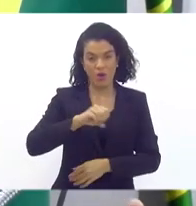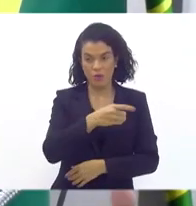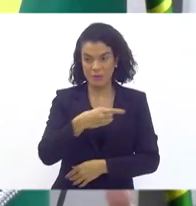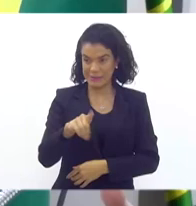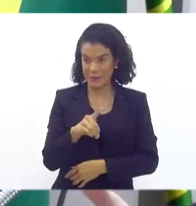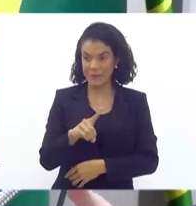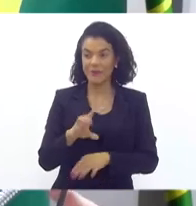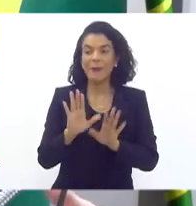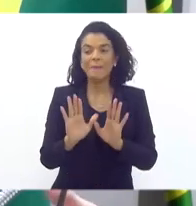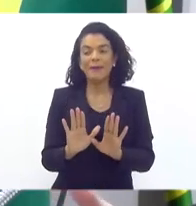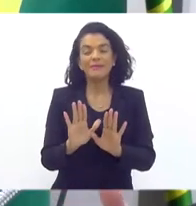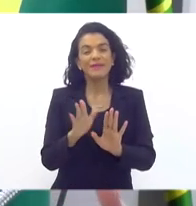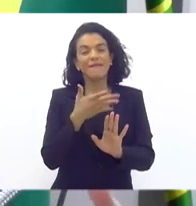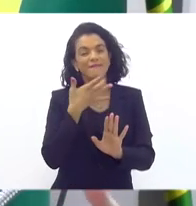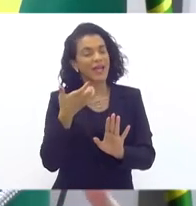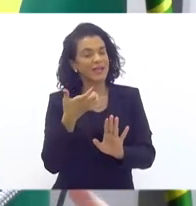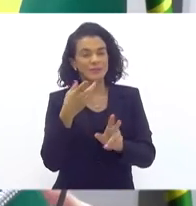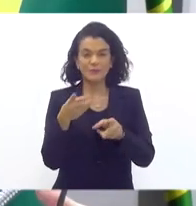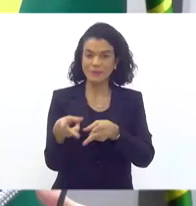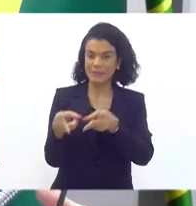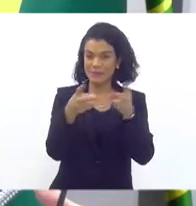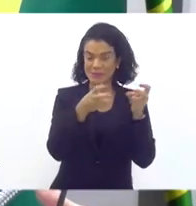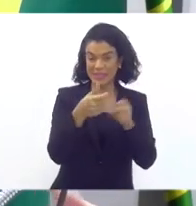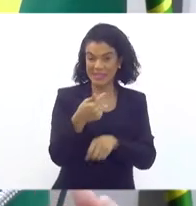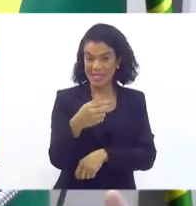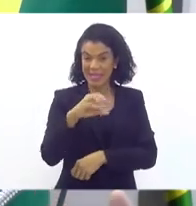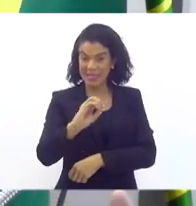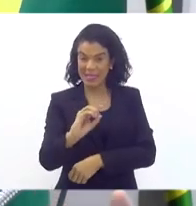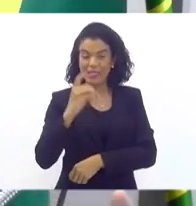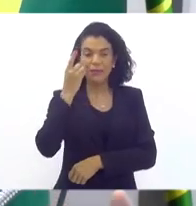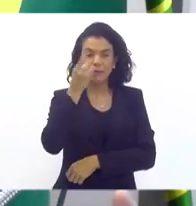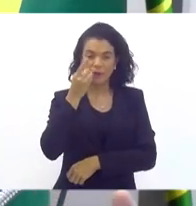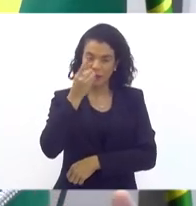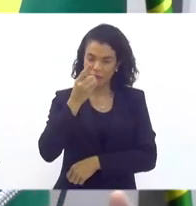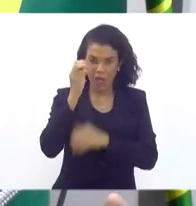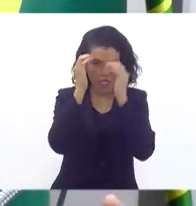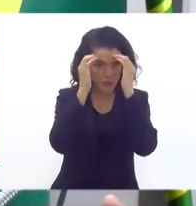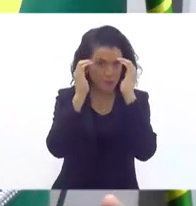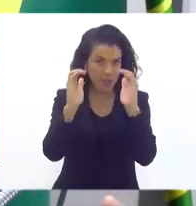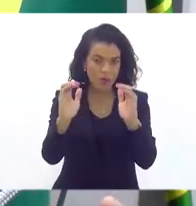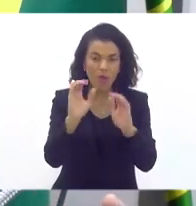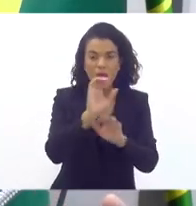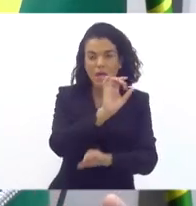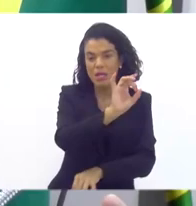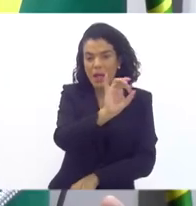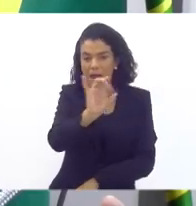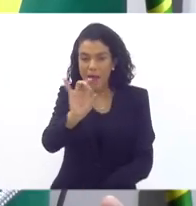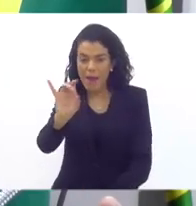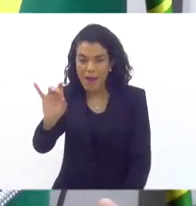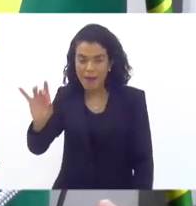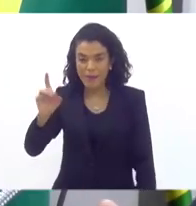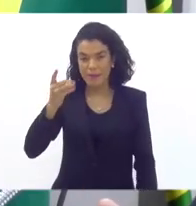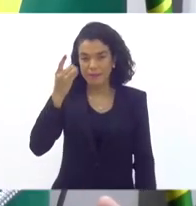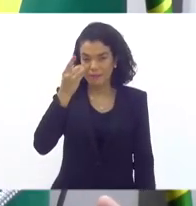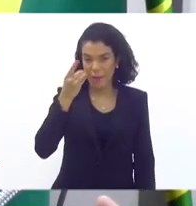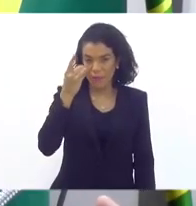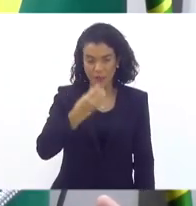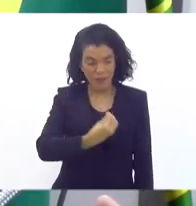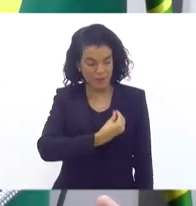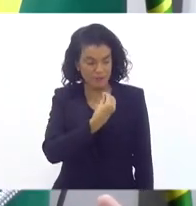muito nítido dentre 70 deputados com todo respeito Deputado Dionísio é cada Deputado que aqui está na casa